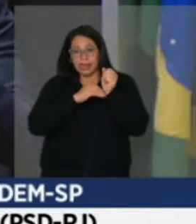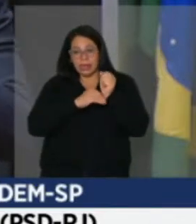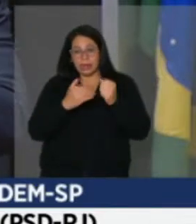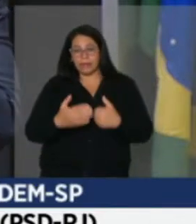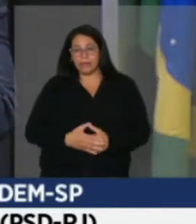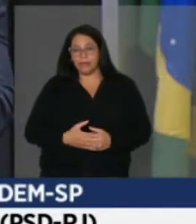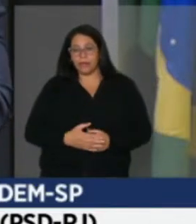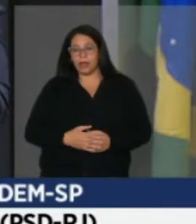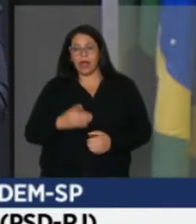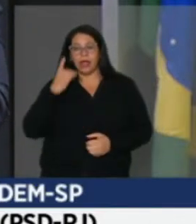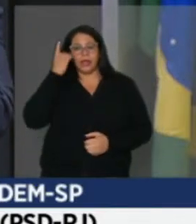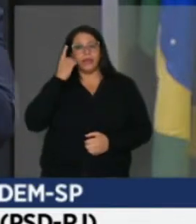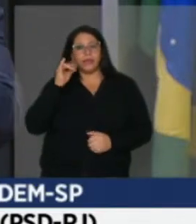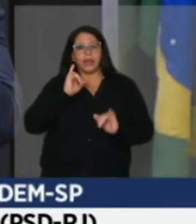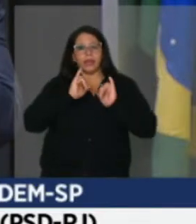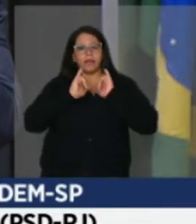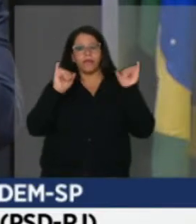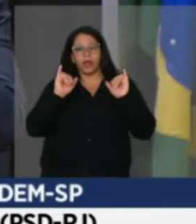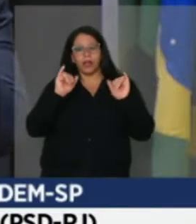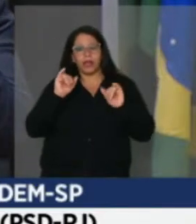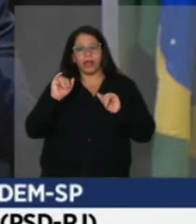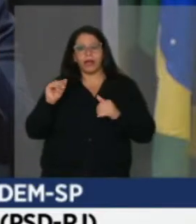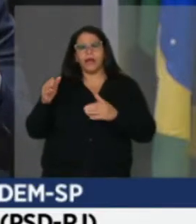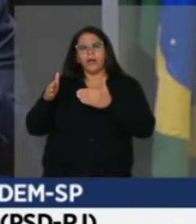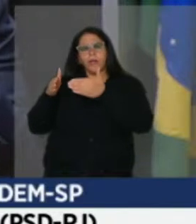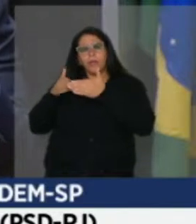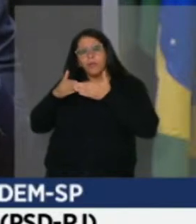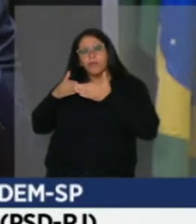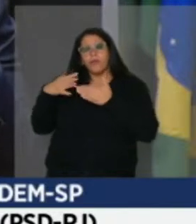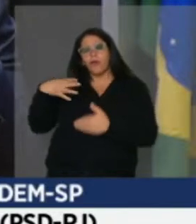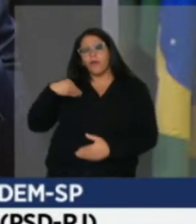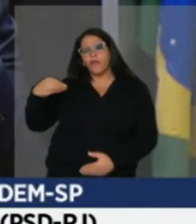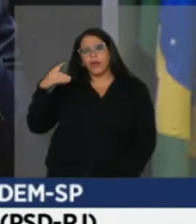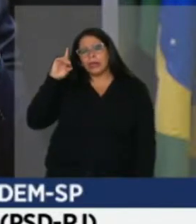A deputada diz: André, pelo amor de Deus,